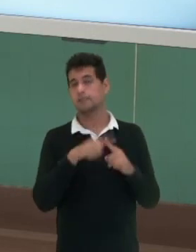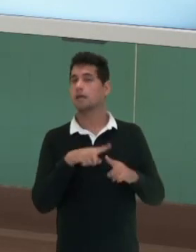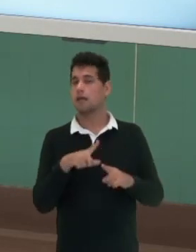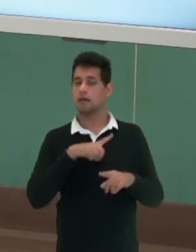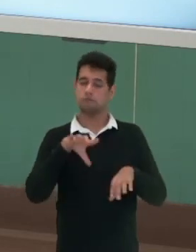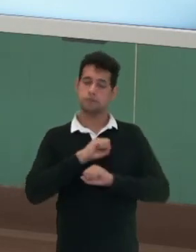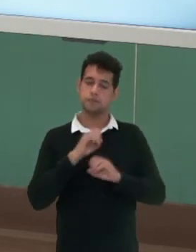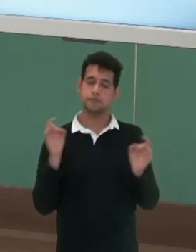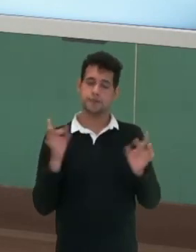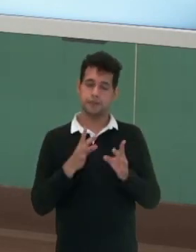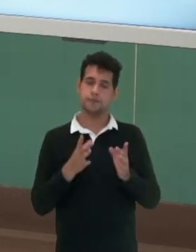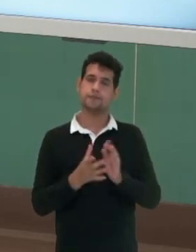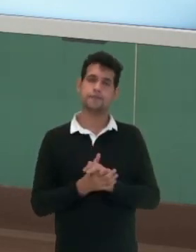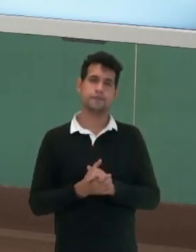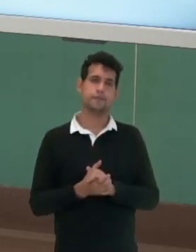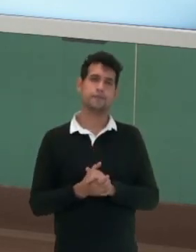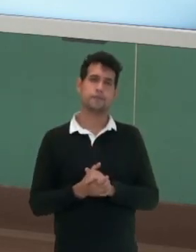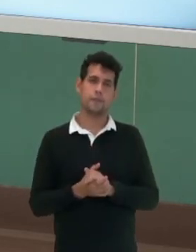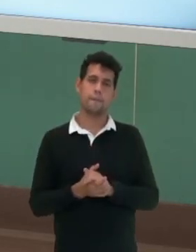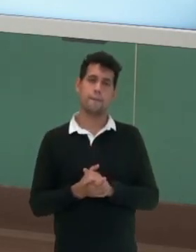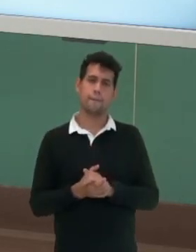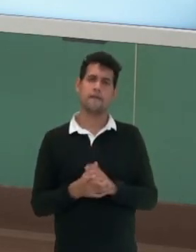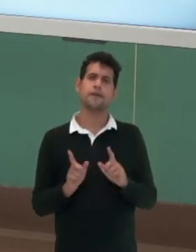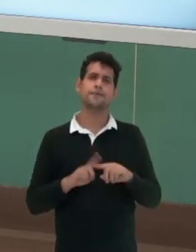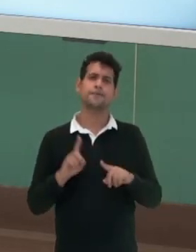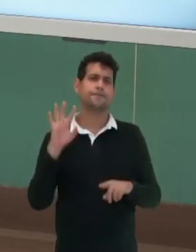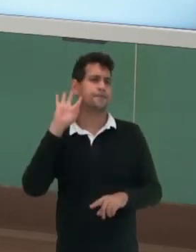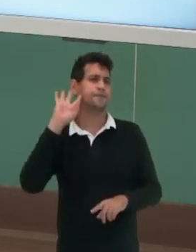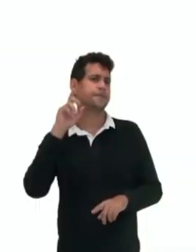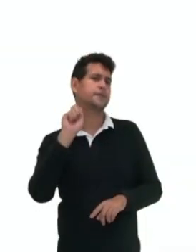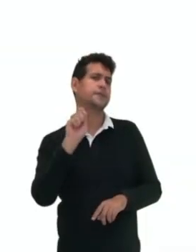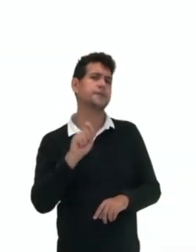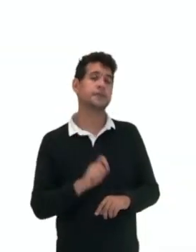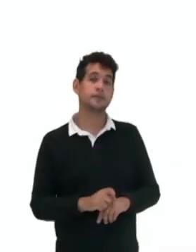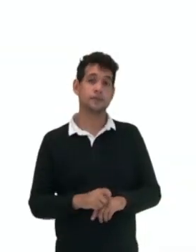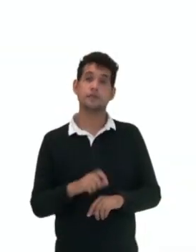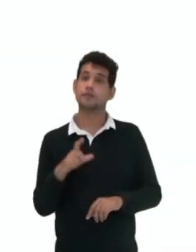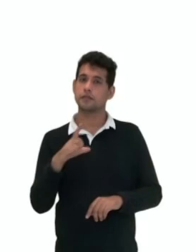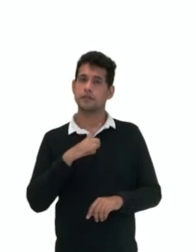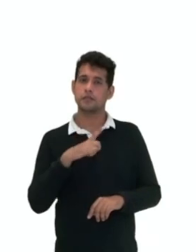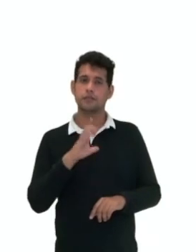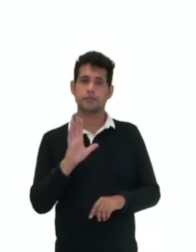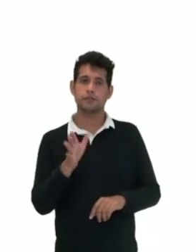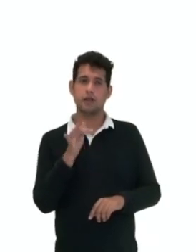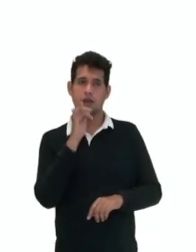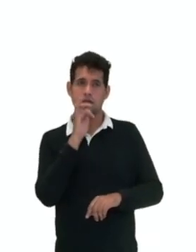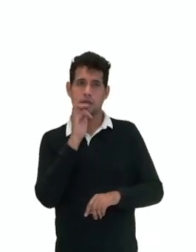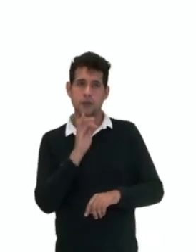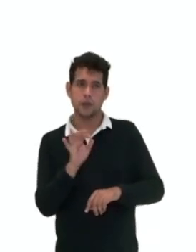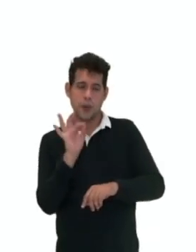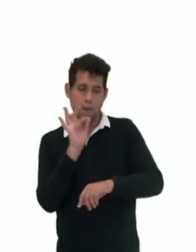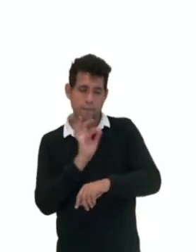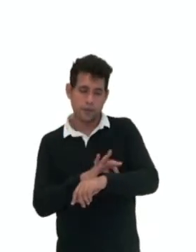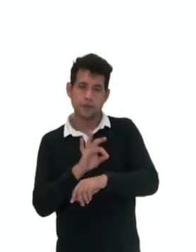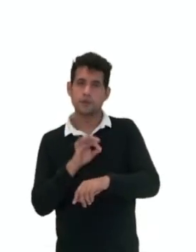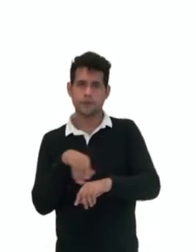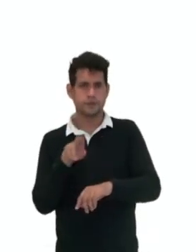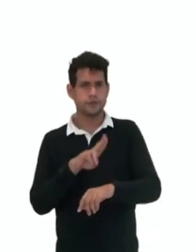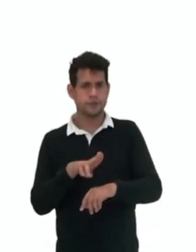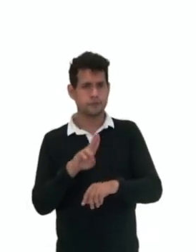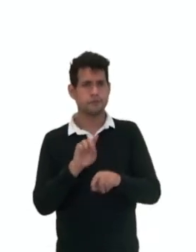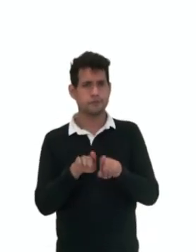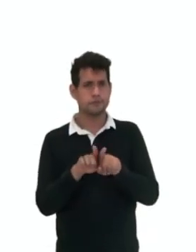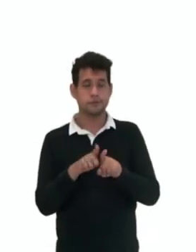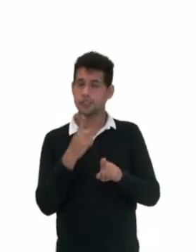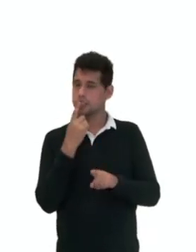recebe pronto o soro, né? Então, o que acontece? Quando você está com essa picada, eles vão colocar esse líquido